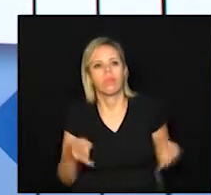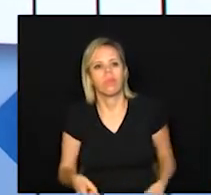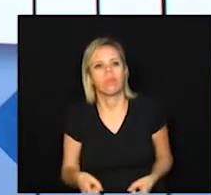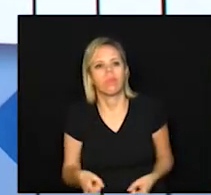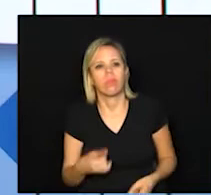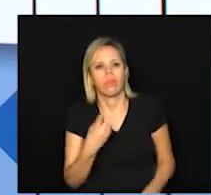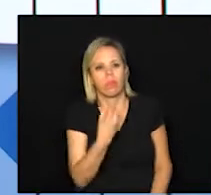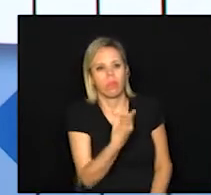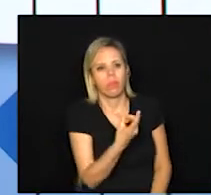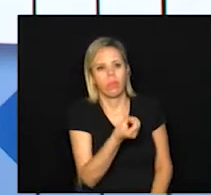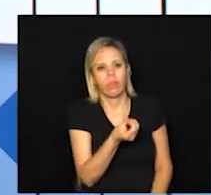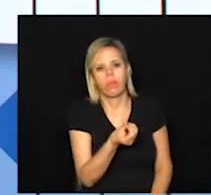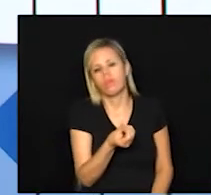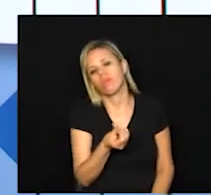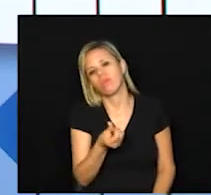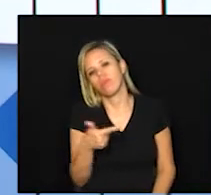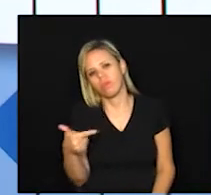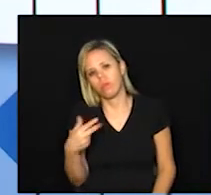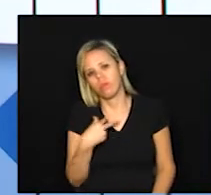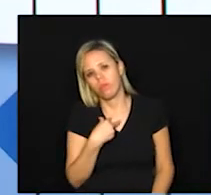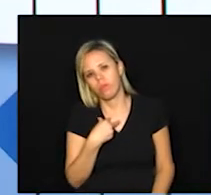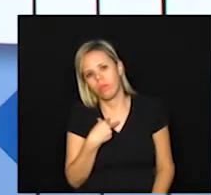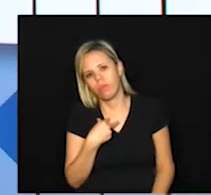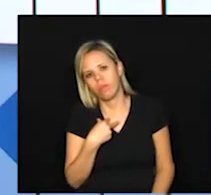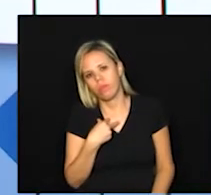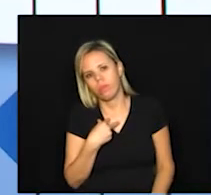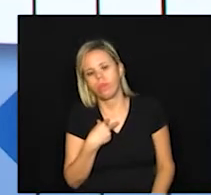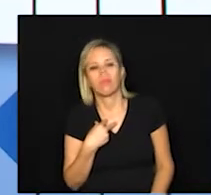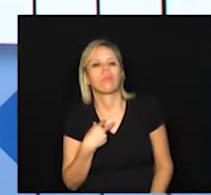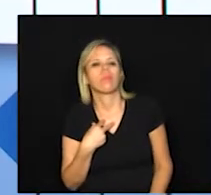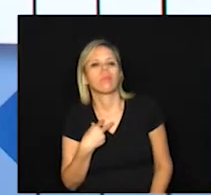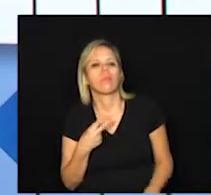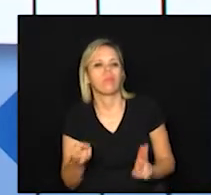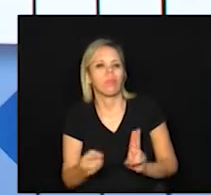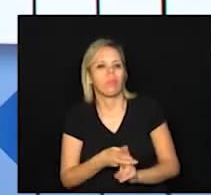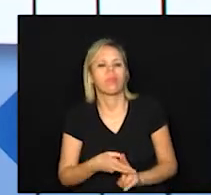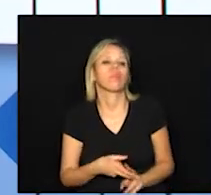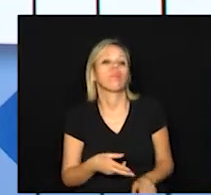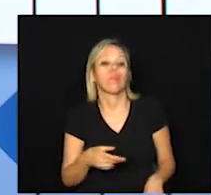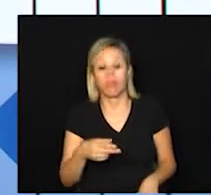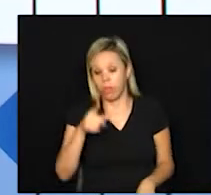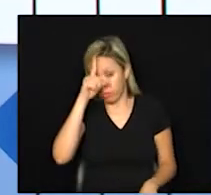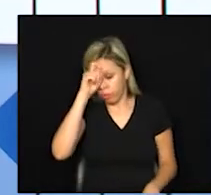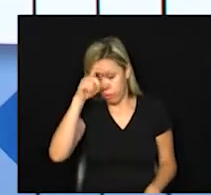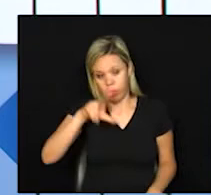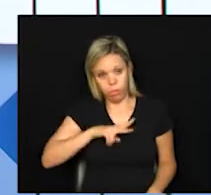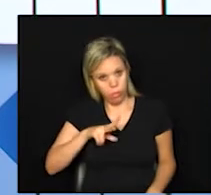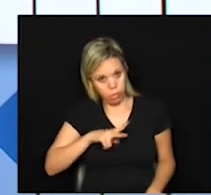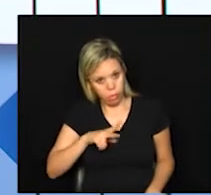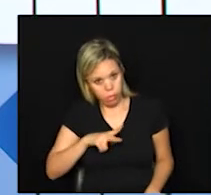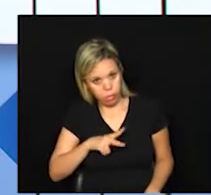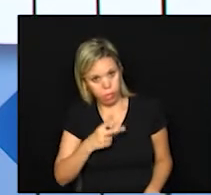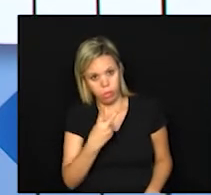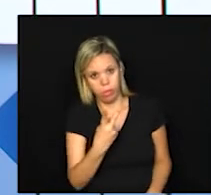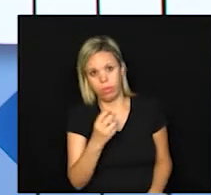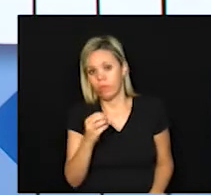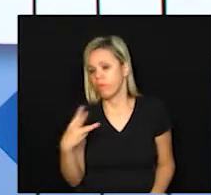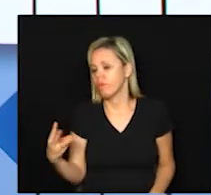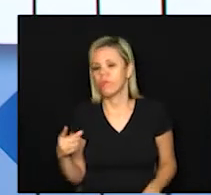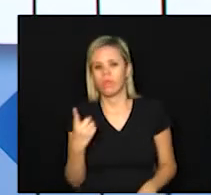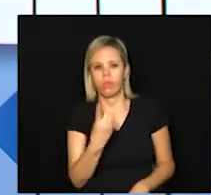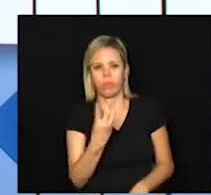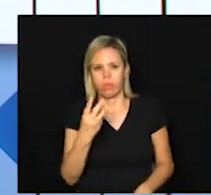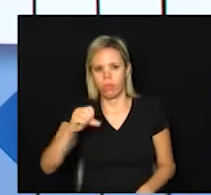quais 162 ocupados, na rede particular, 203 leitos, dos quais